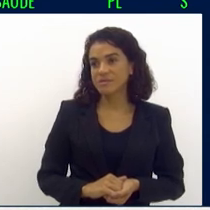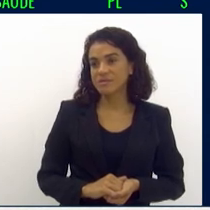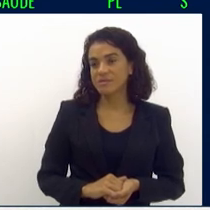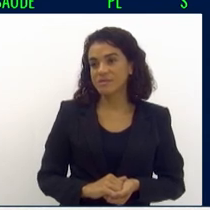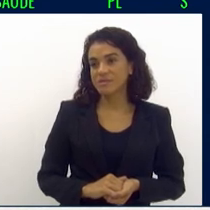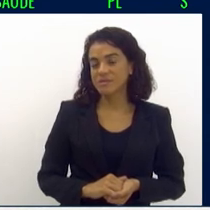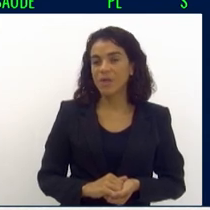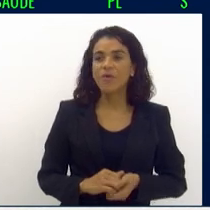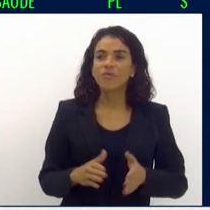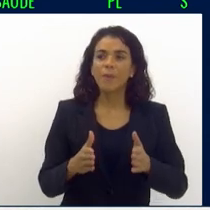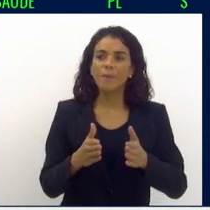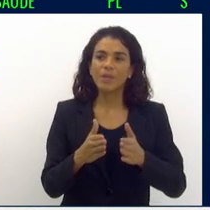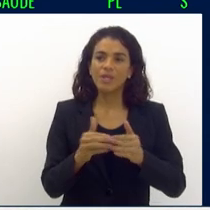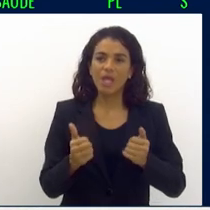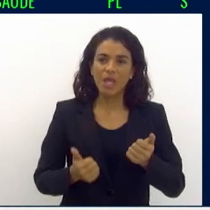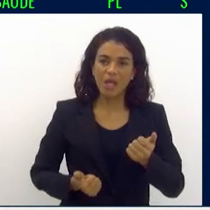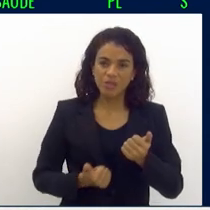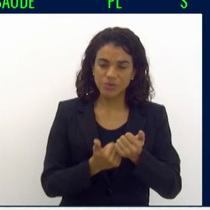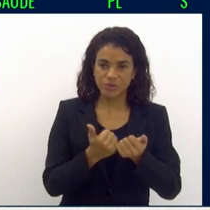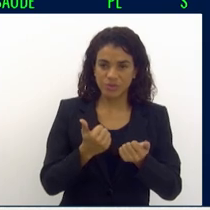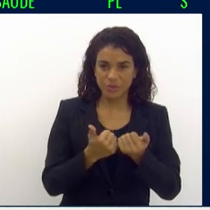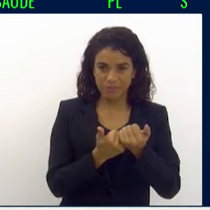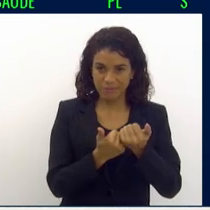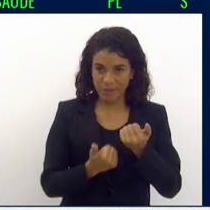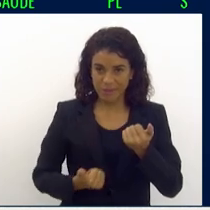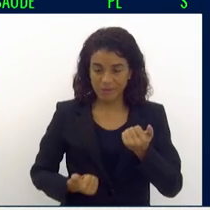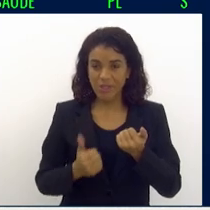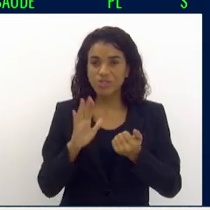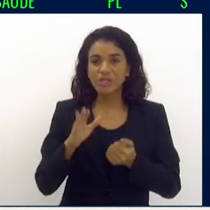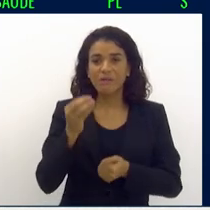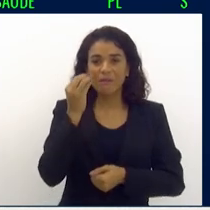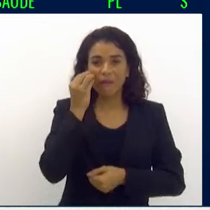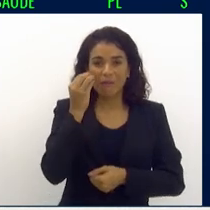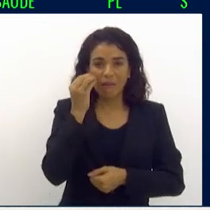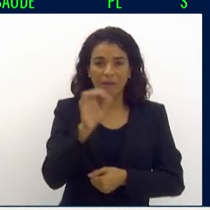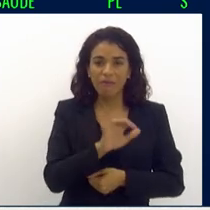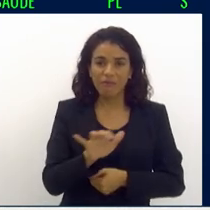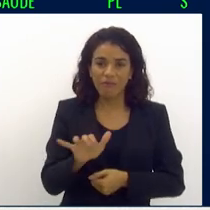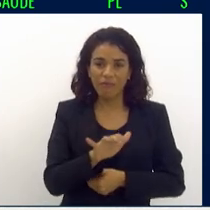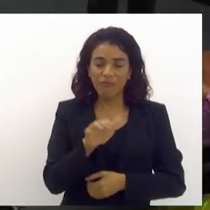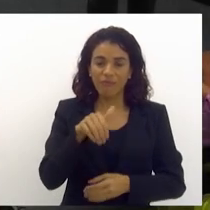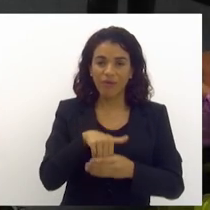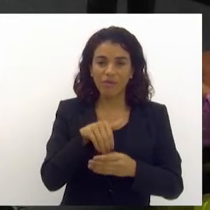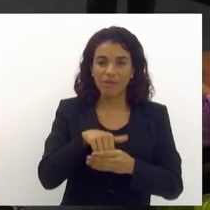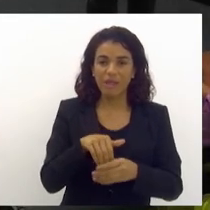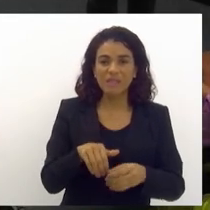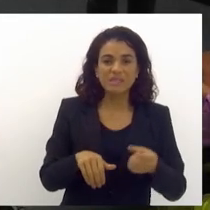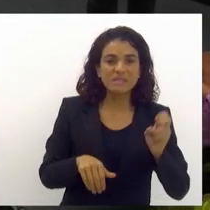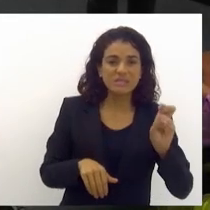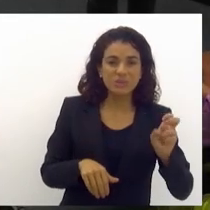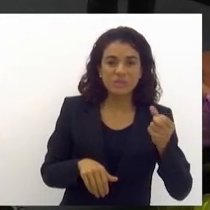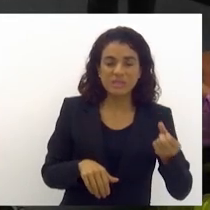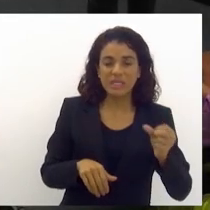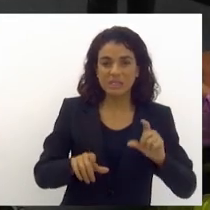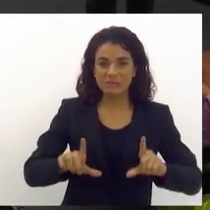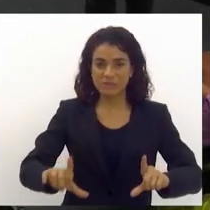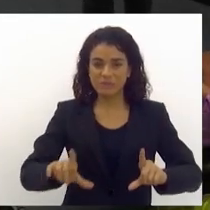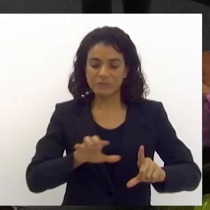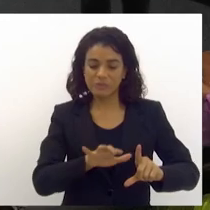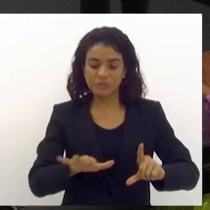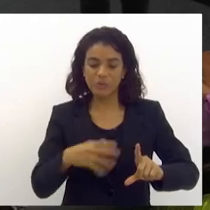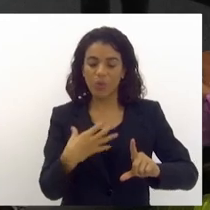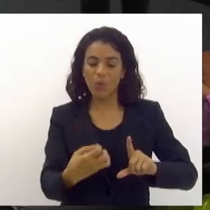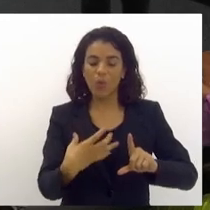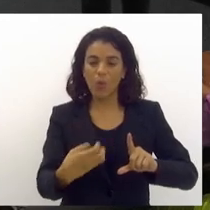queria pedir ajuda para a assessoria, porque eu já tentei votar em umas 6 ou 7 máquinas e não está registrando o meu voto,